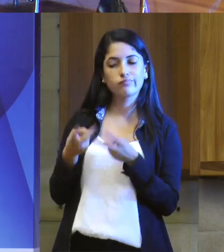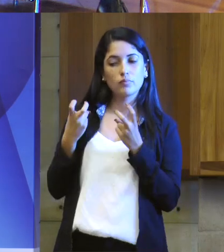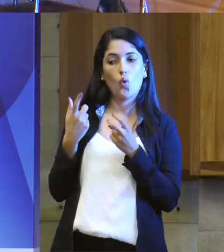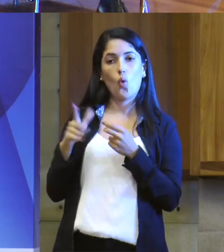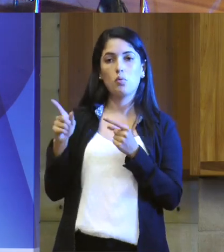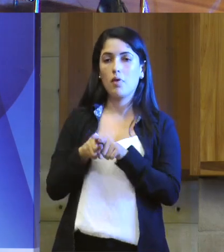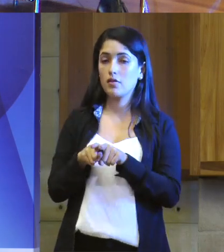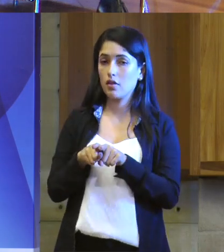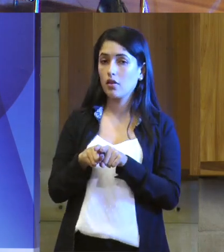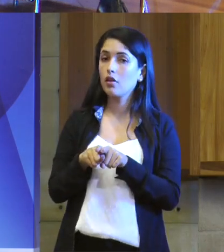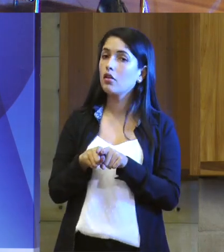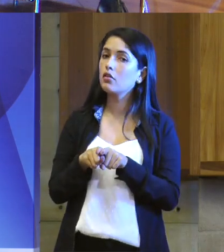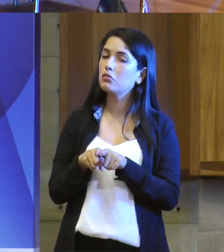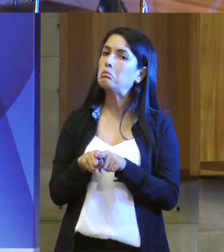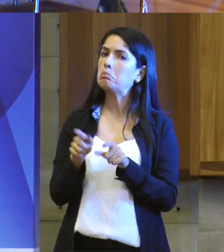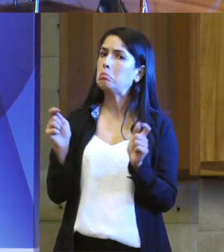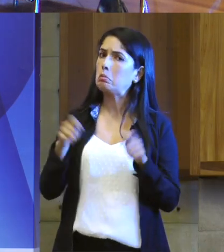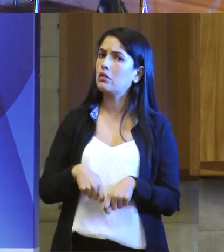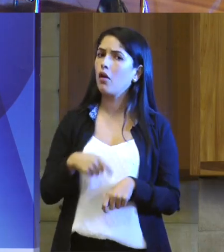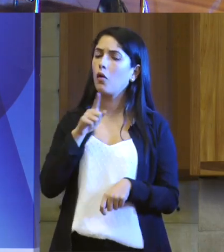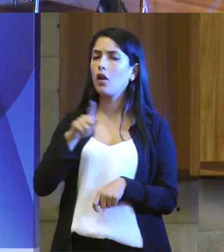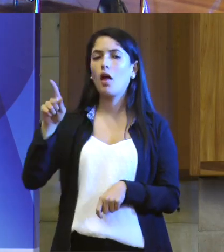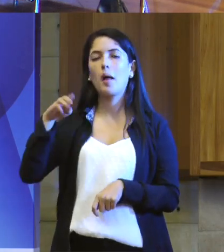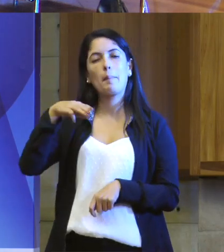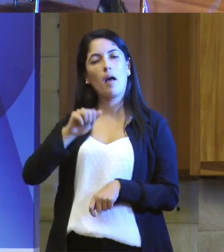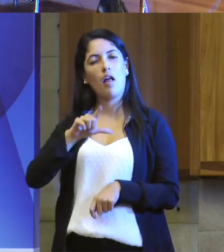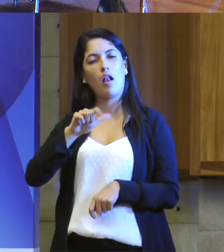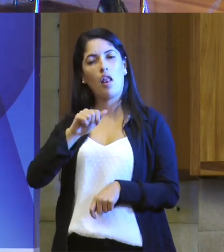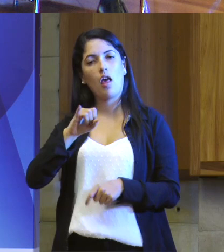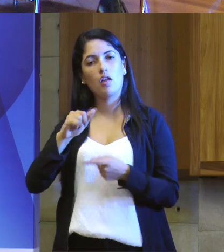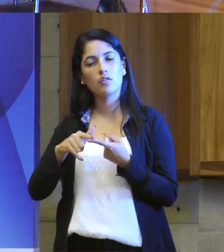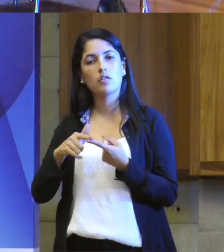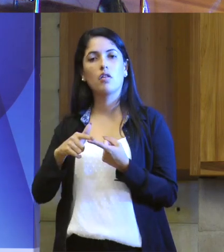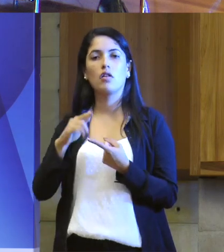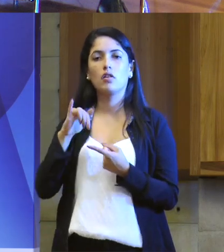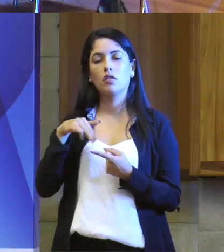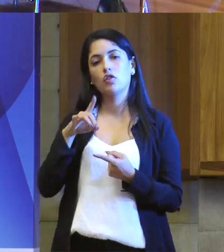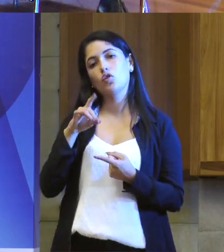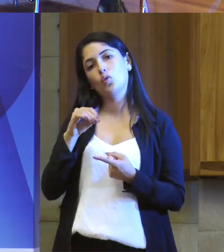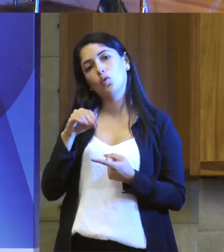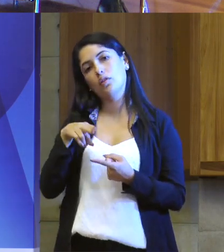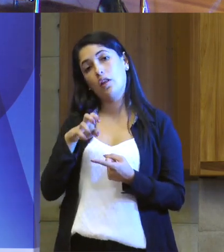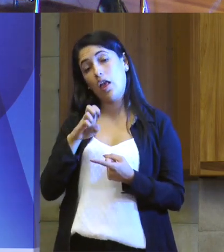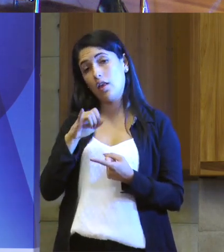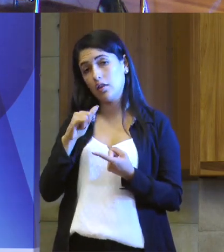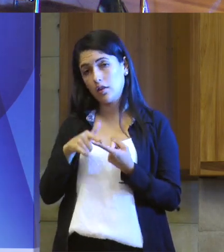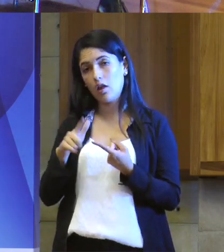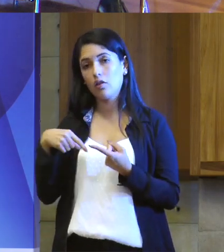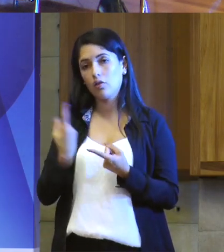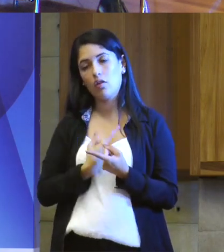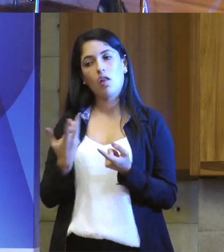talvez tenha o potencial sobretudo na ásia na malásia indonésia e outros grandes mercados é porque nós queremos é